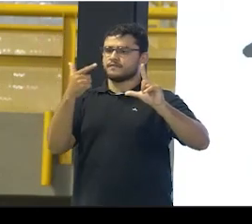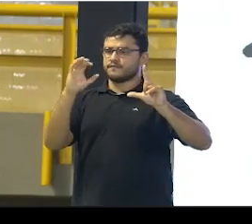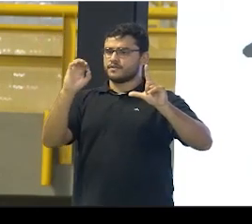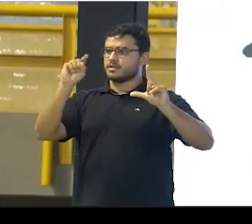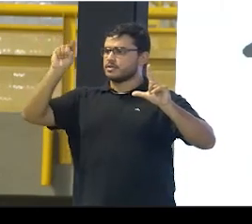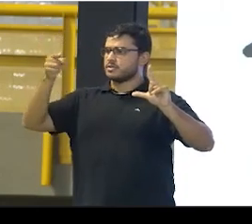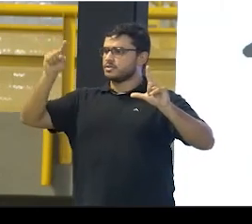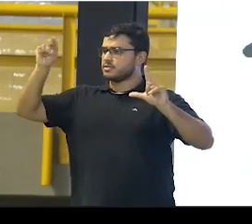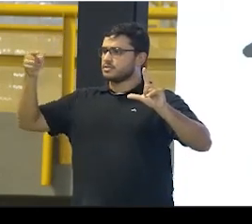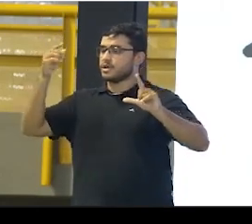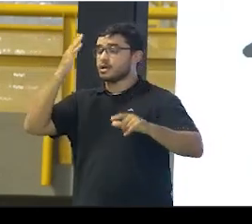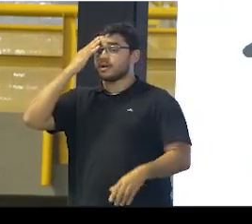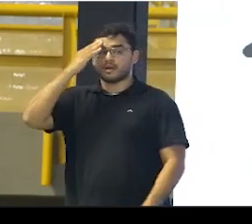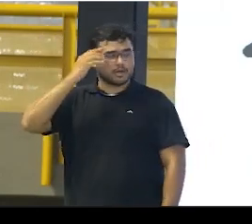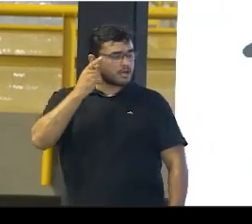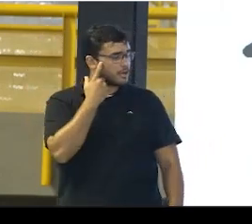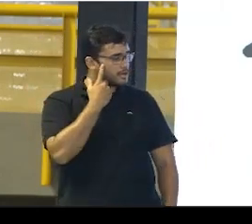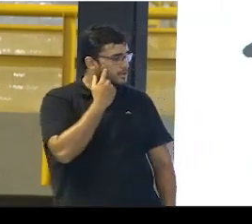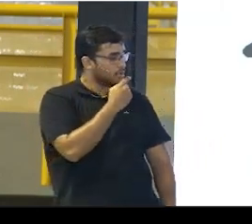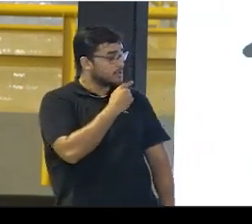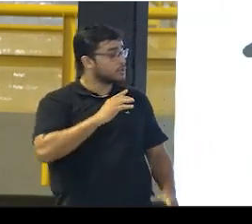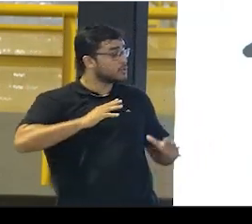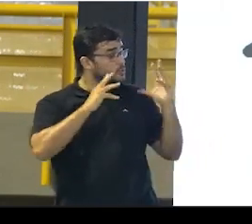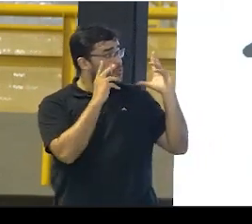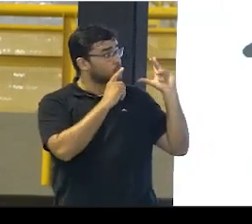que essa medida,